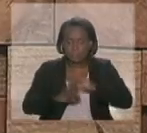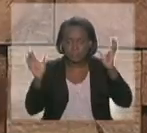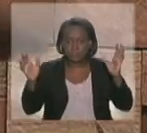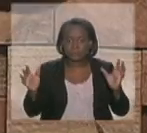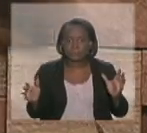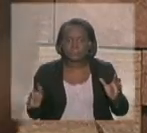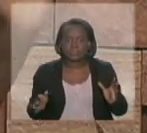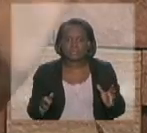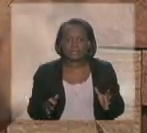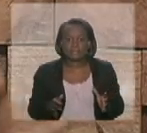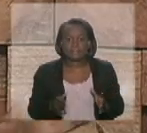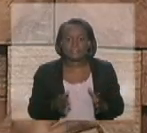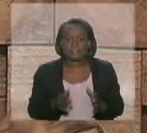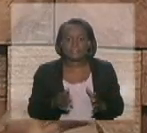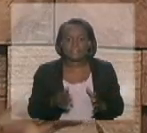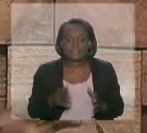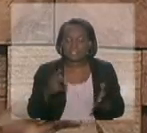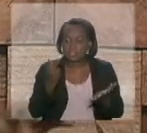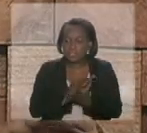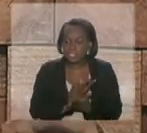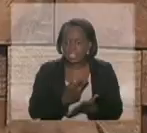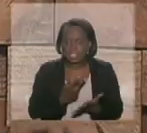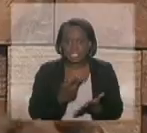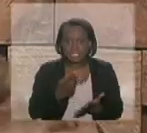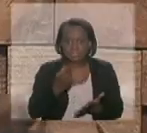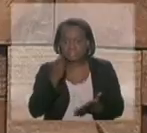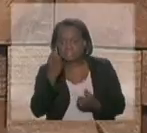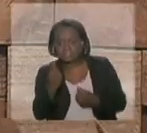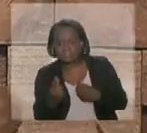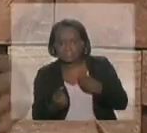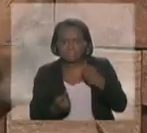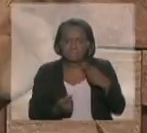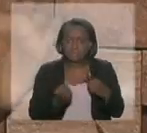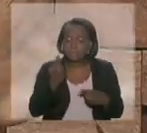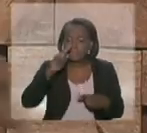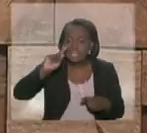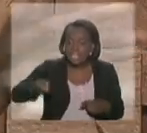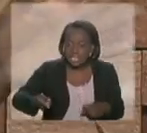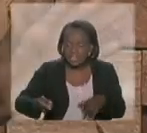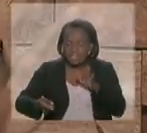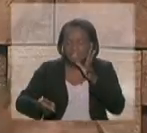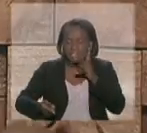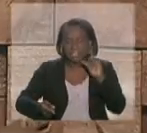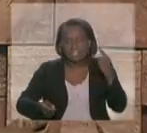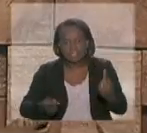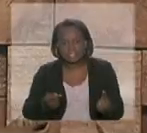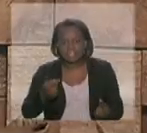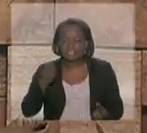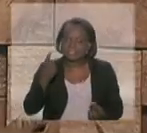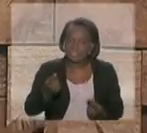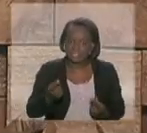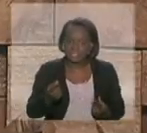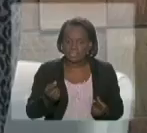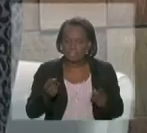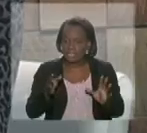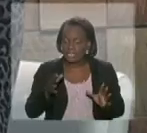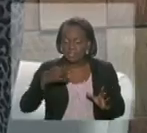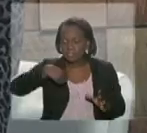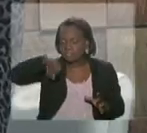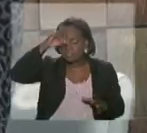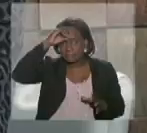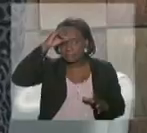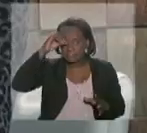fui ver foi uma explosão solar em que se acontece sei lá de 1 mimi 1 1 milhão assim nem te